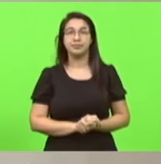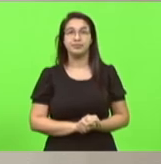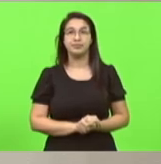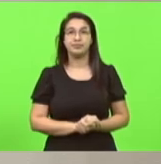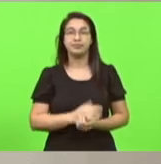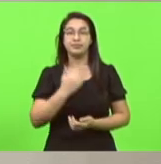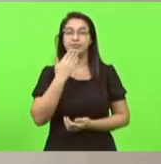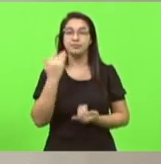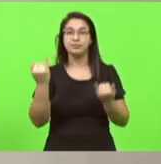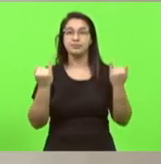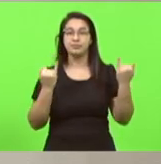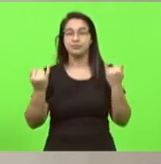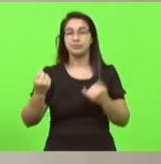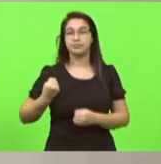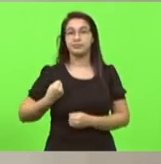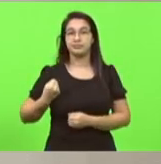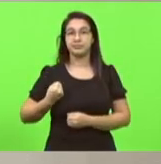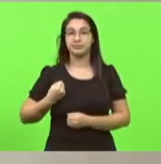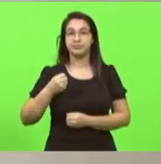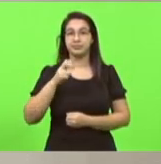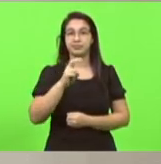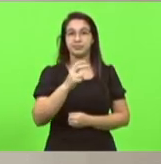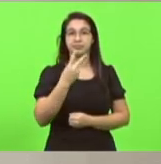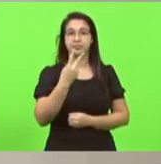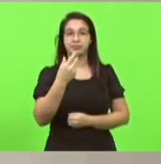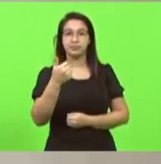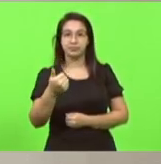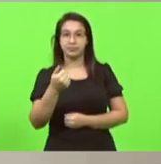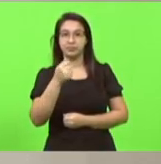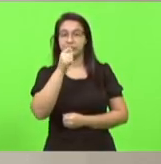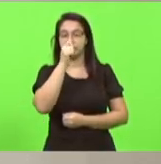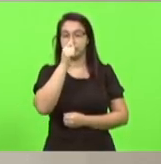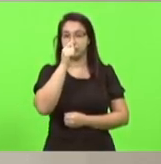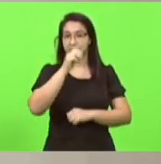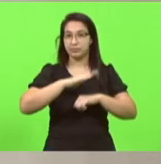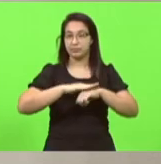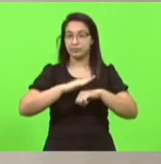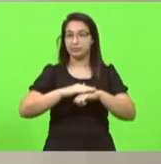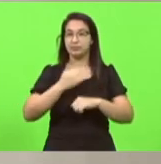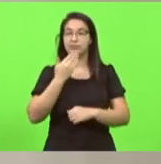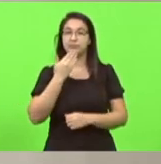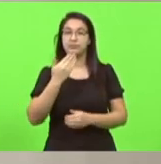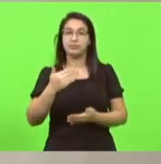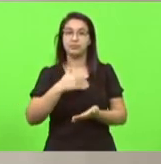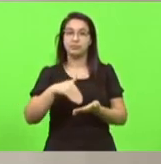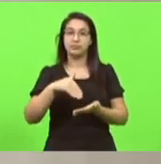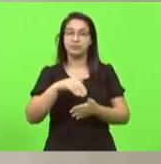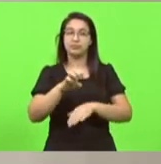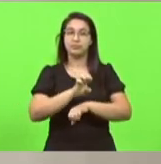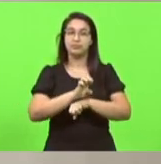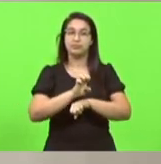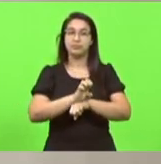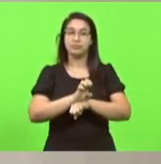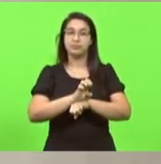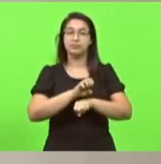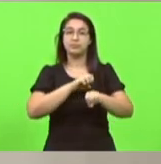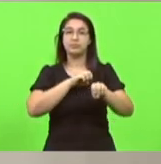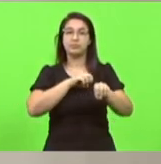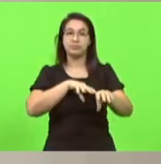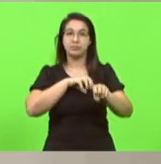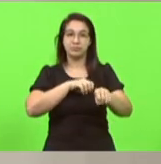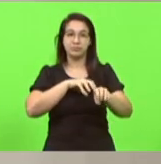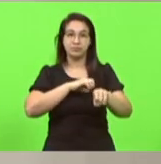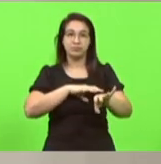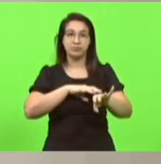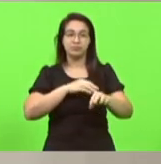Pedido de informação. Pedido de informação número 521, deputado João Amin, solicitando ao secretário de Estado da Educação informações acerca